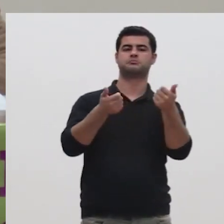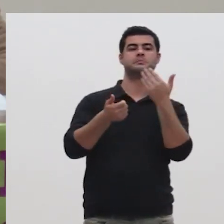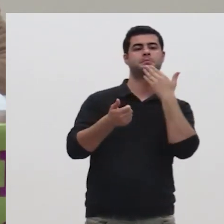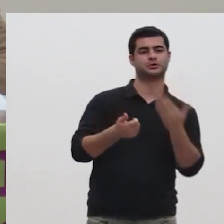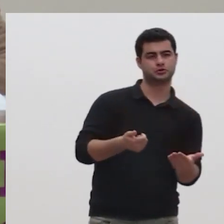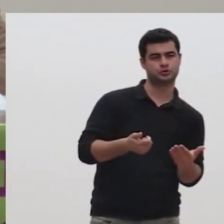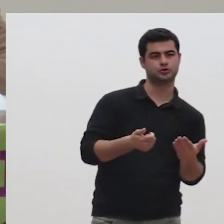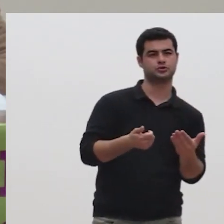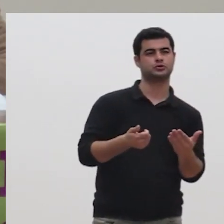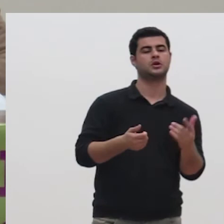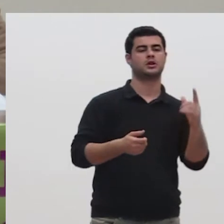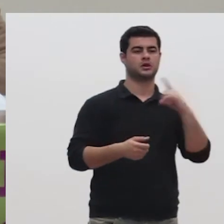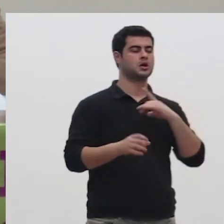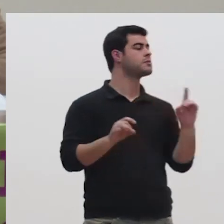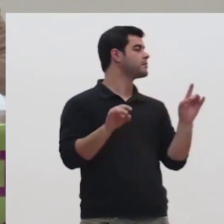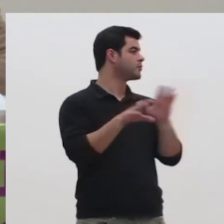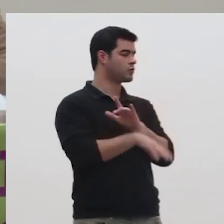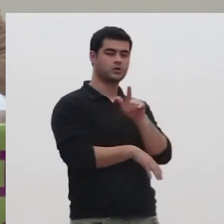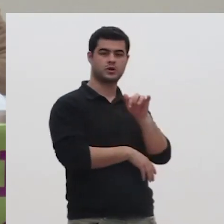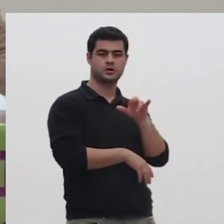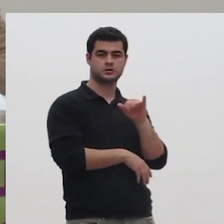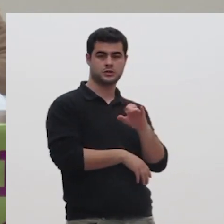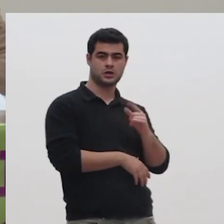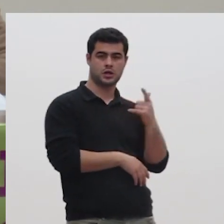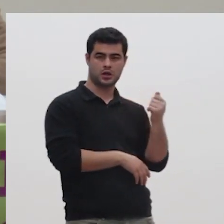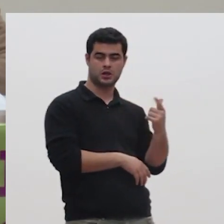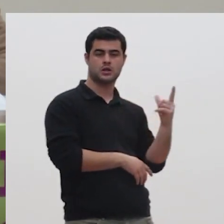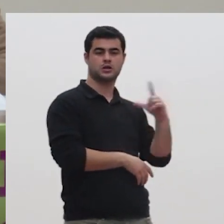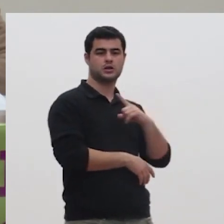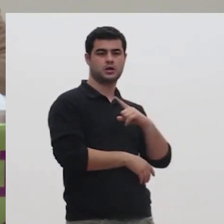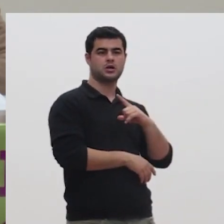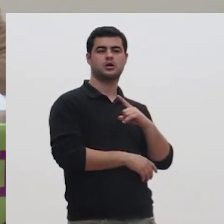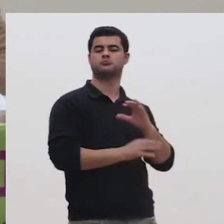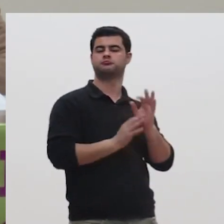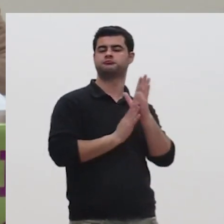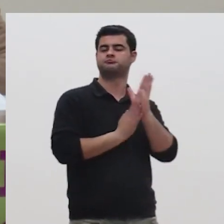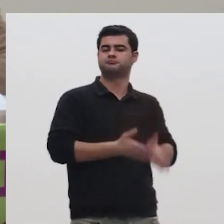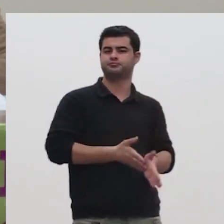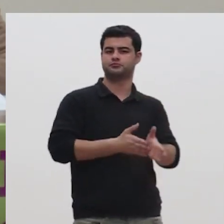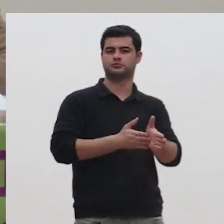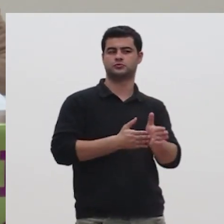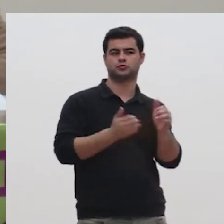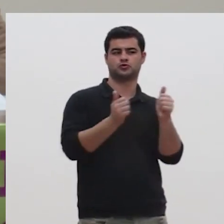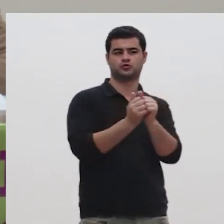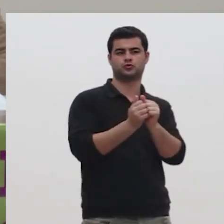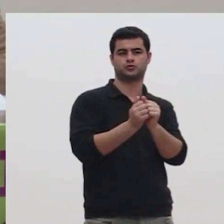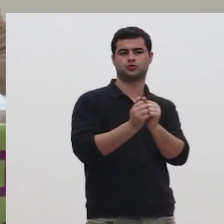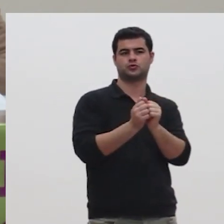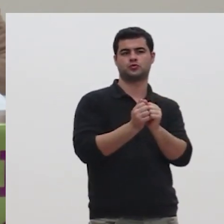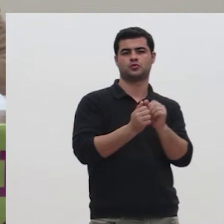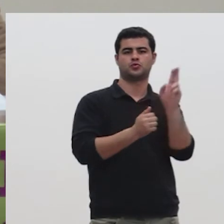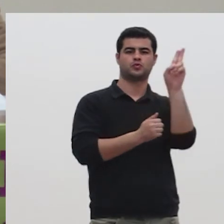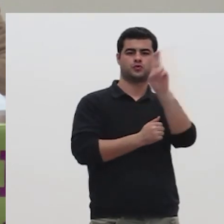pedido, a Graciela tem uma ponte institucional estreitíssima com o pessoal da FMG, isso será utilizado também para os nossos